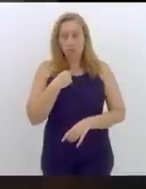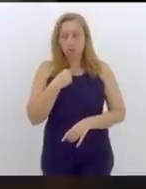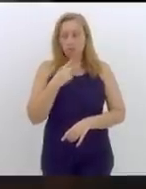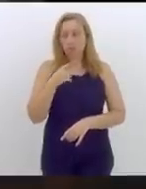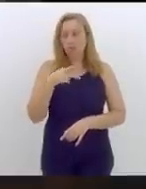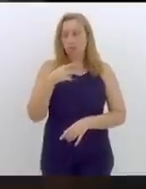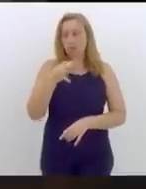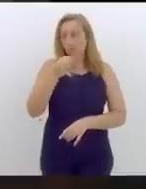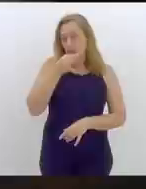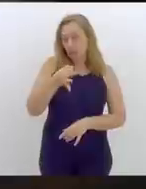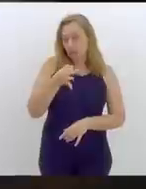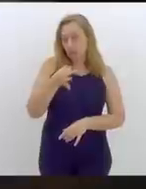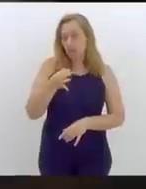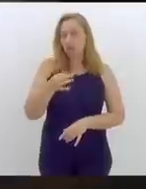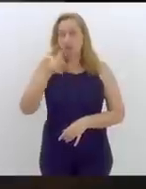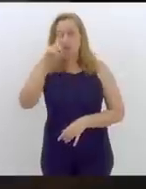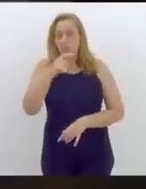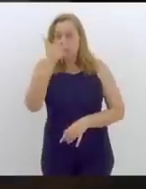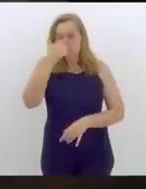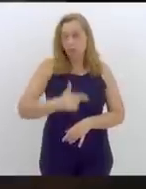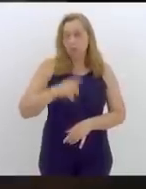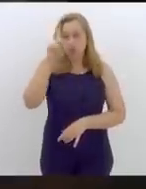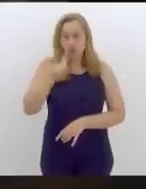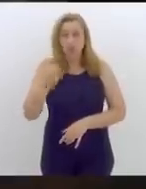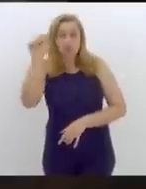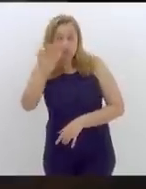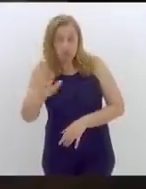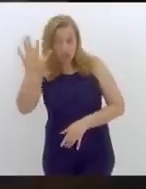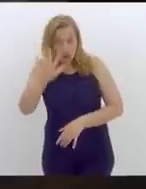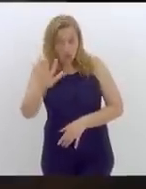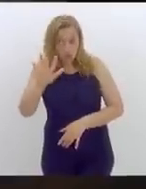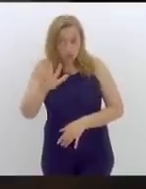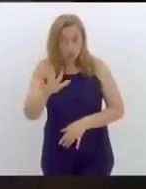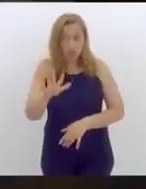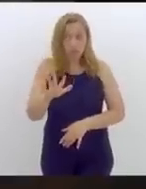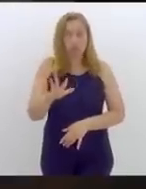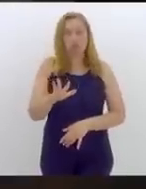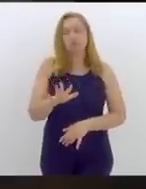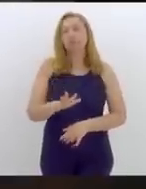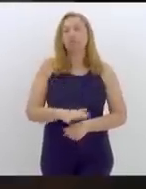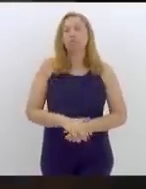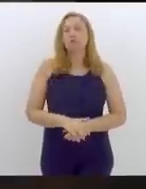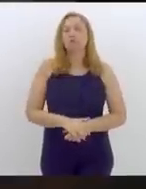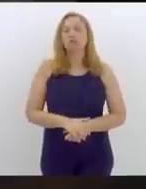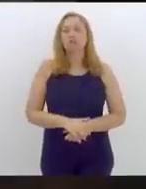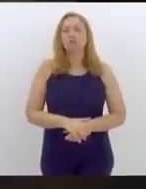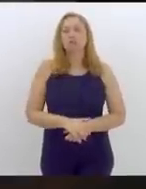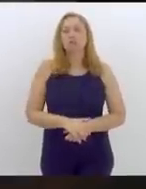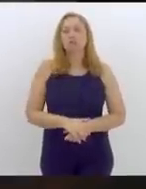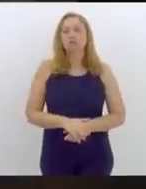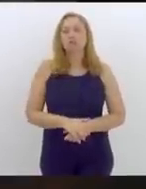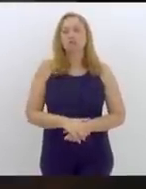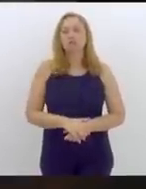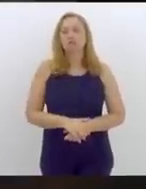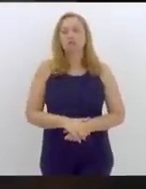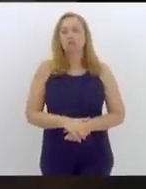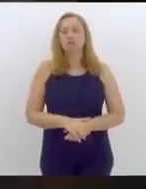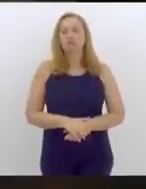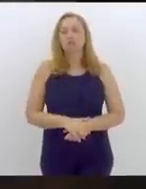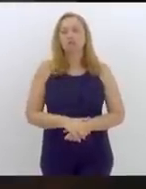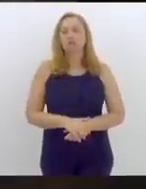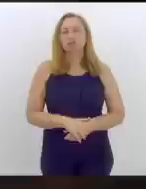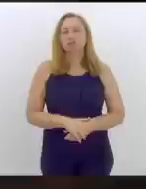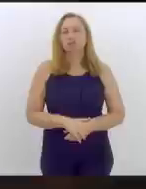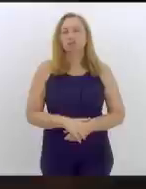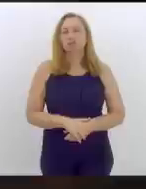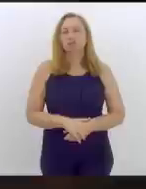opinião eu sou diretor geral de pessoal eu sou diretor geral de pessoal e trato em cima de parecer eu